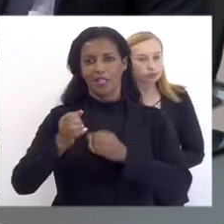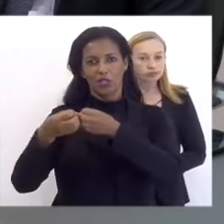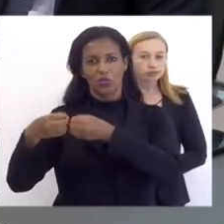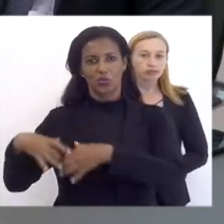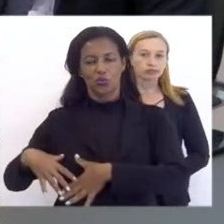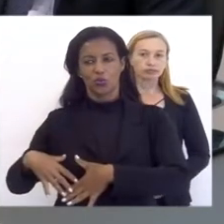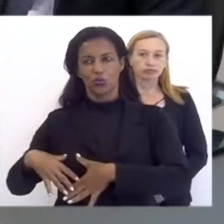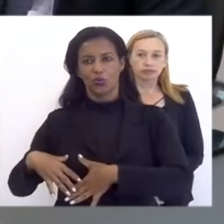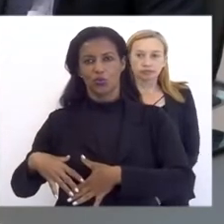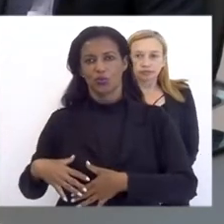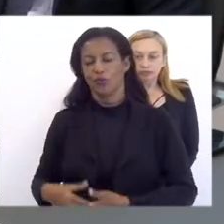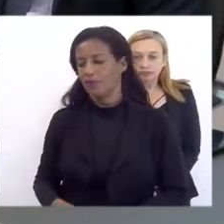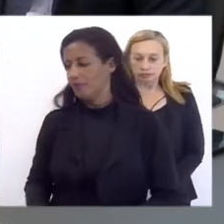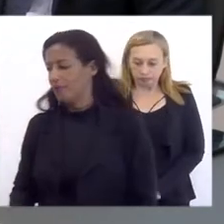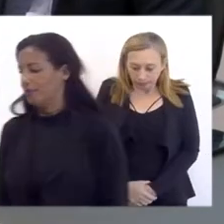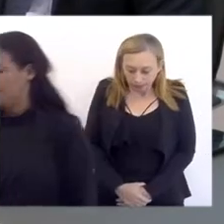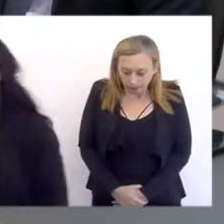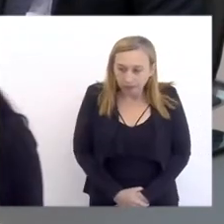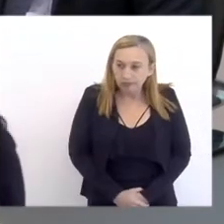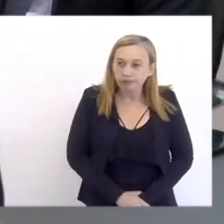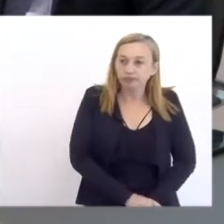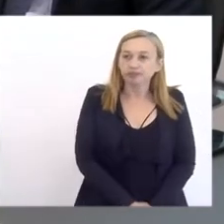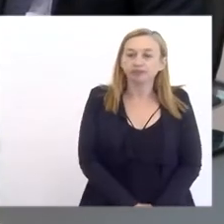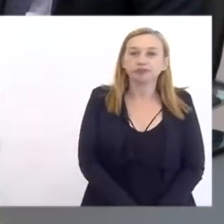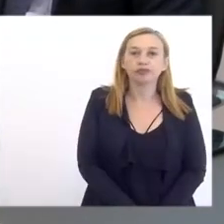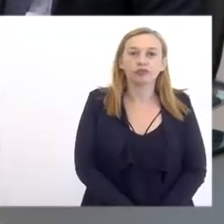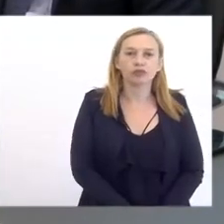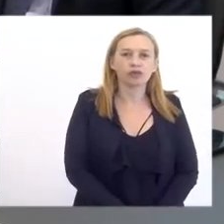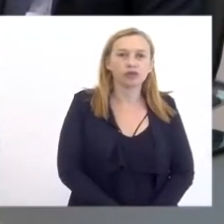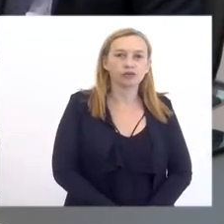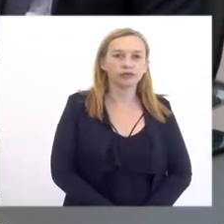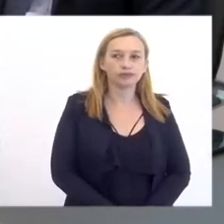injuridicidade das emendas.